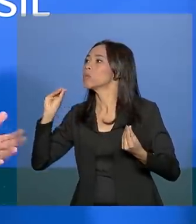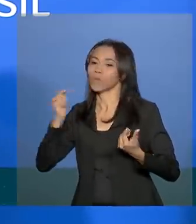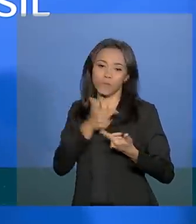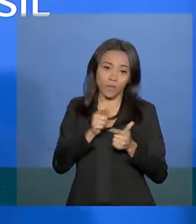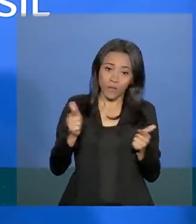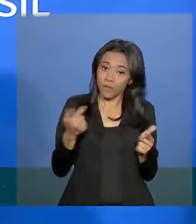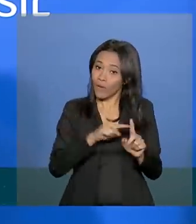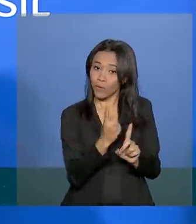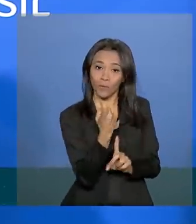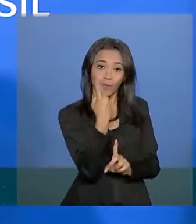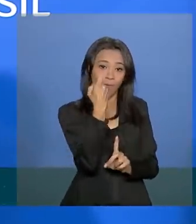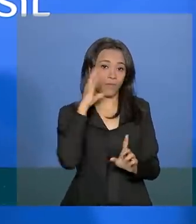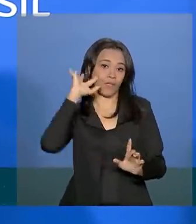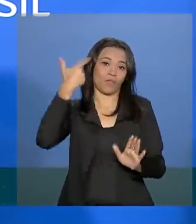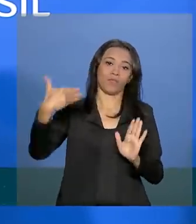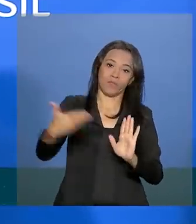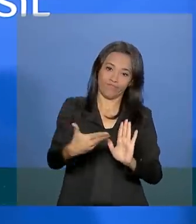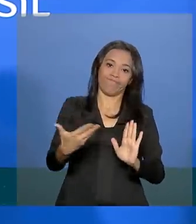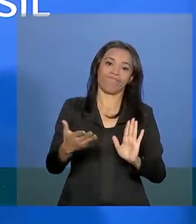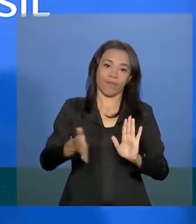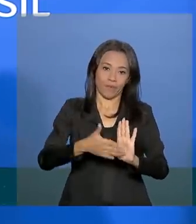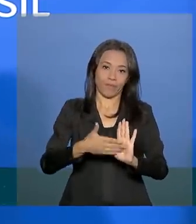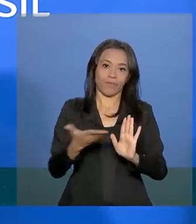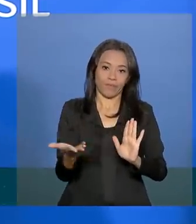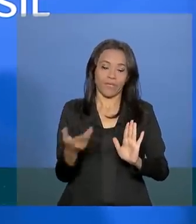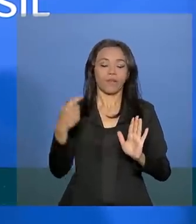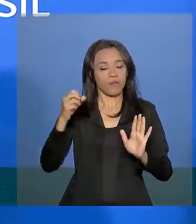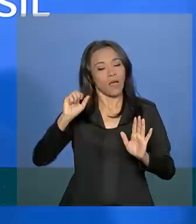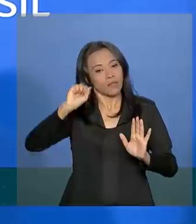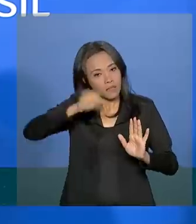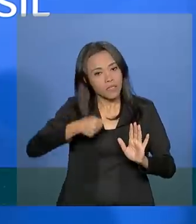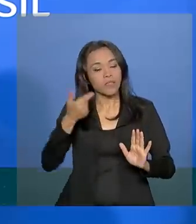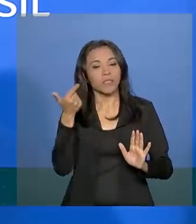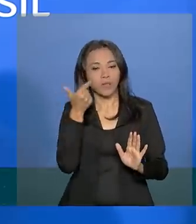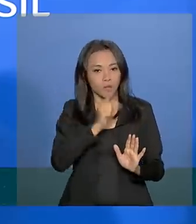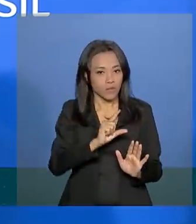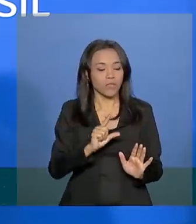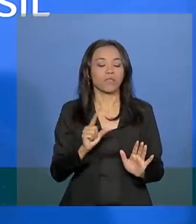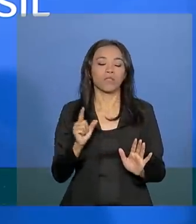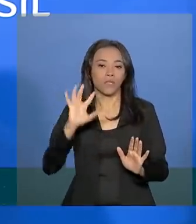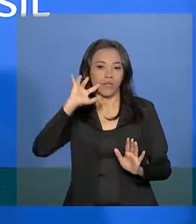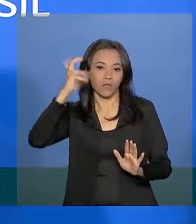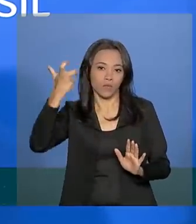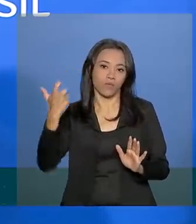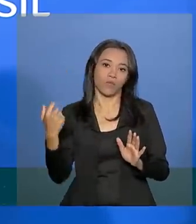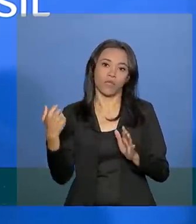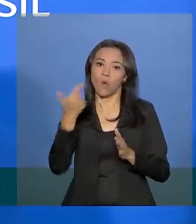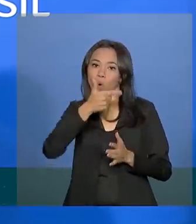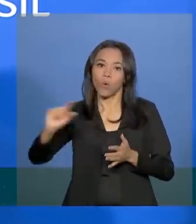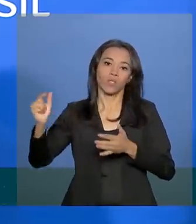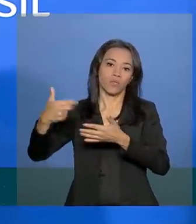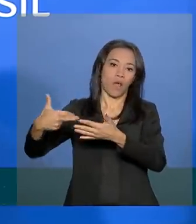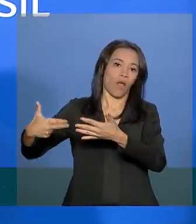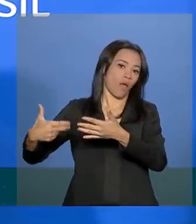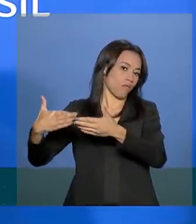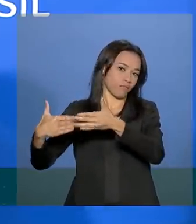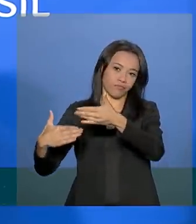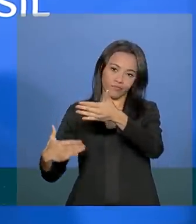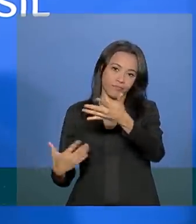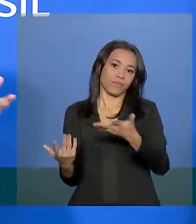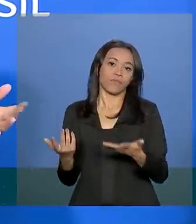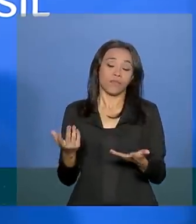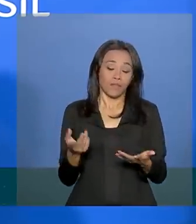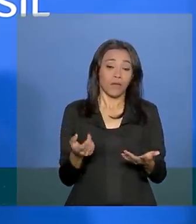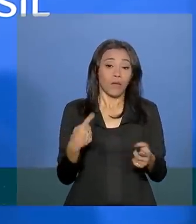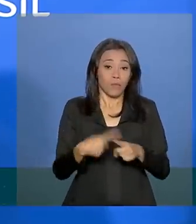e dessa forma poderemos sim buscar o ponto de inflexão e trazer problemas para a nossa economia porque